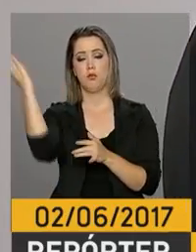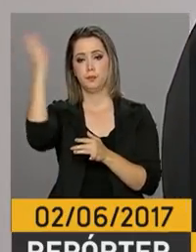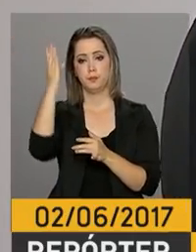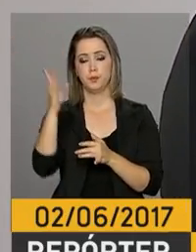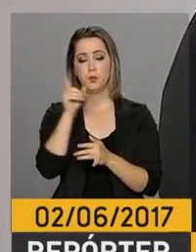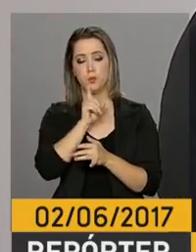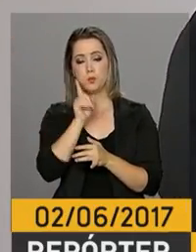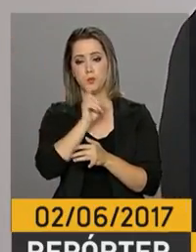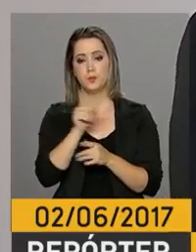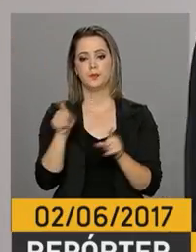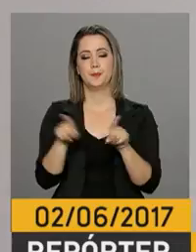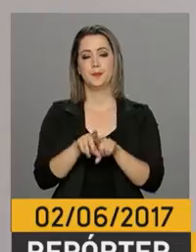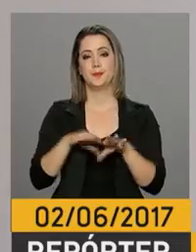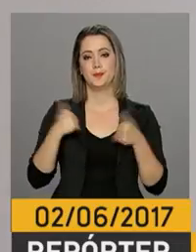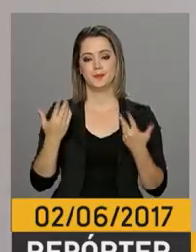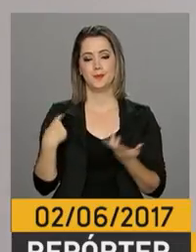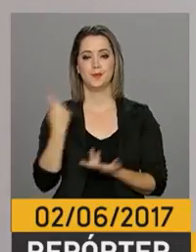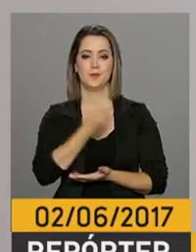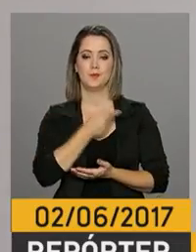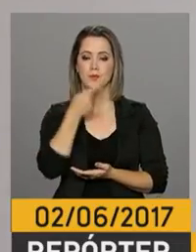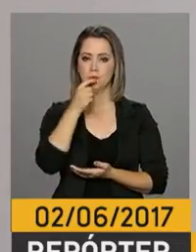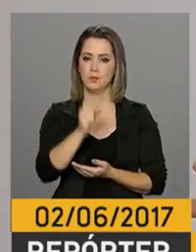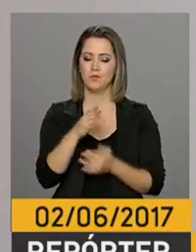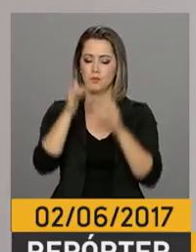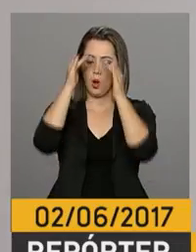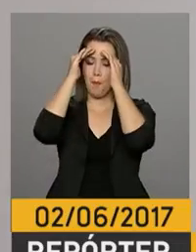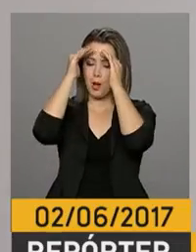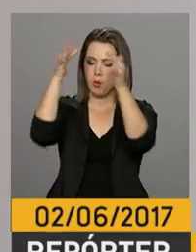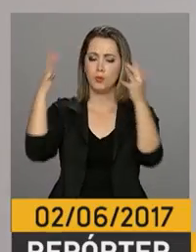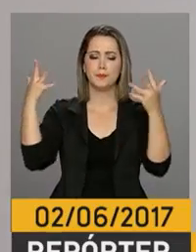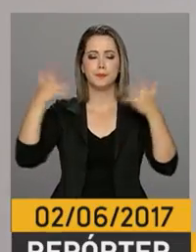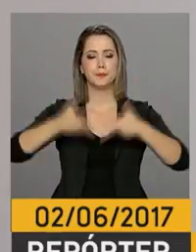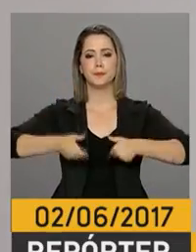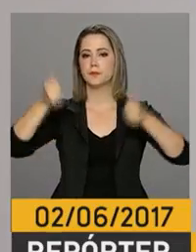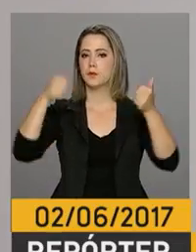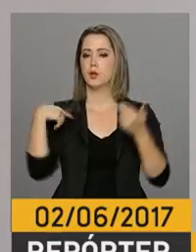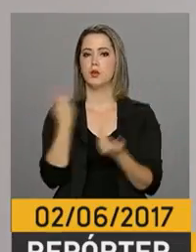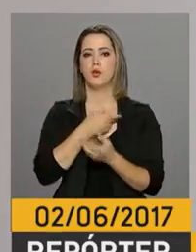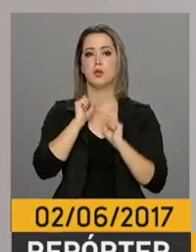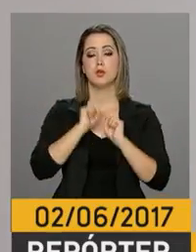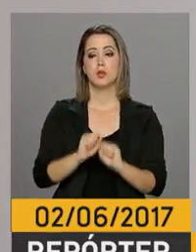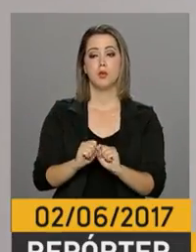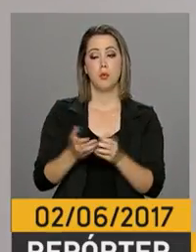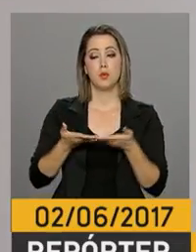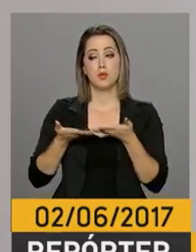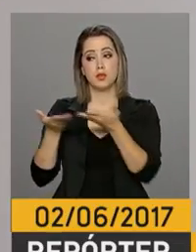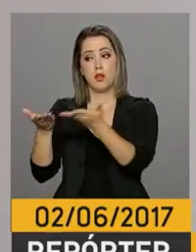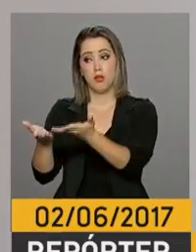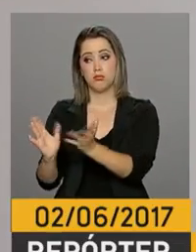para nós que nós possamos